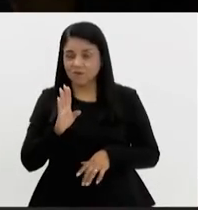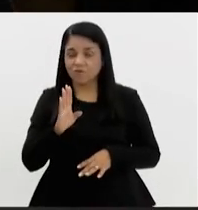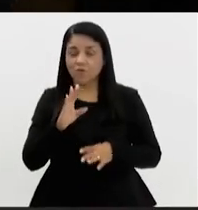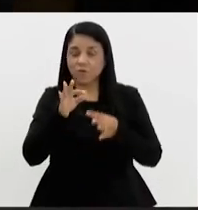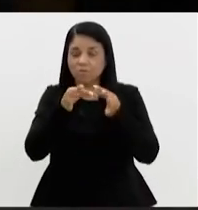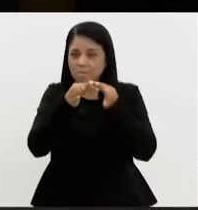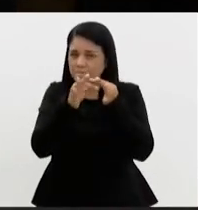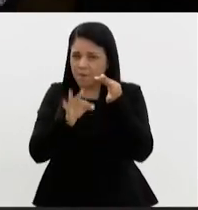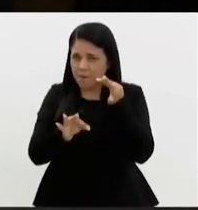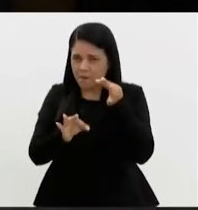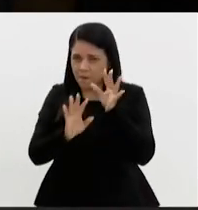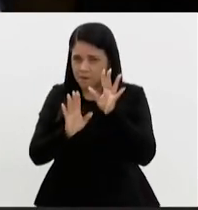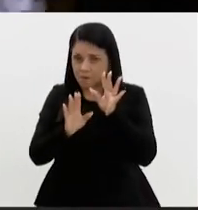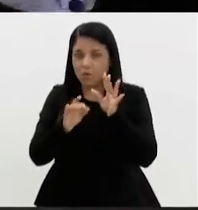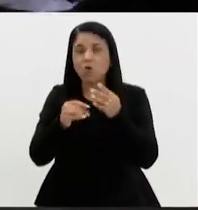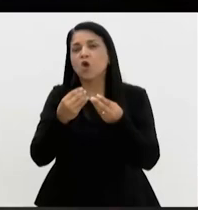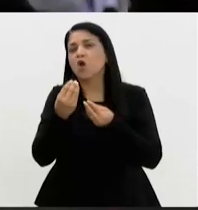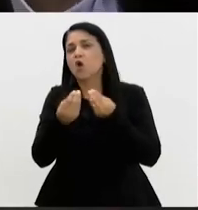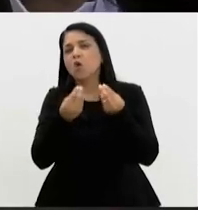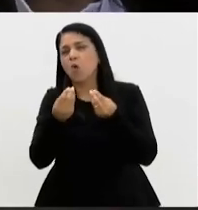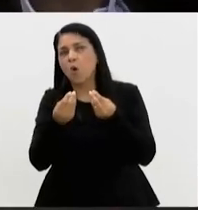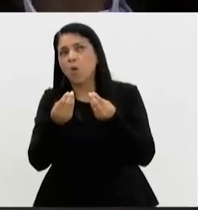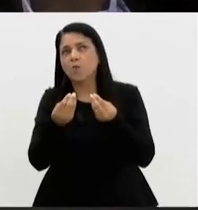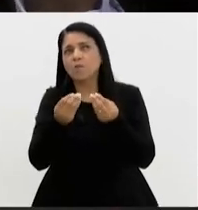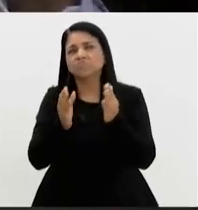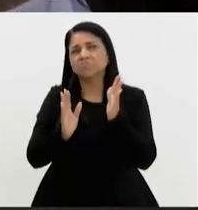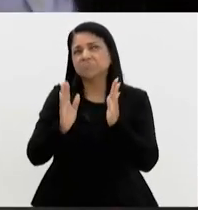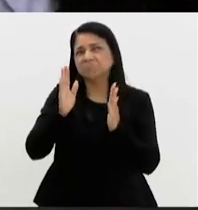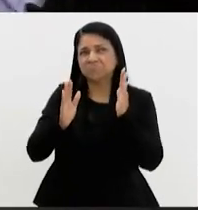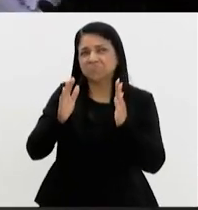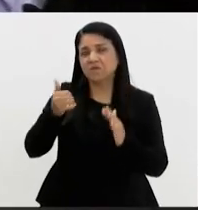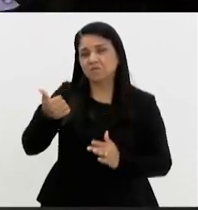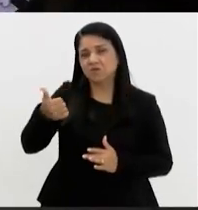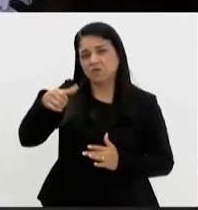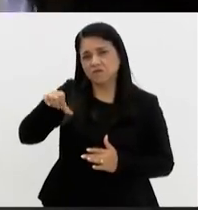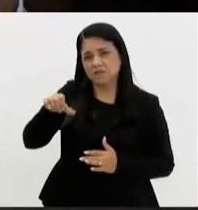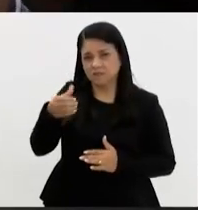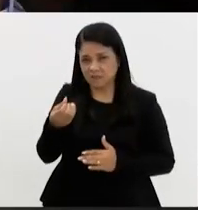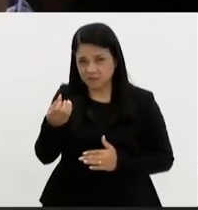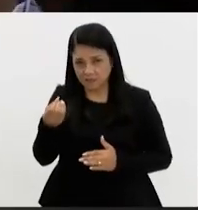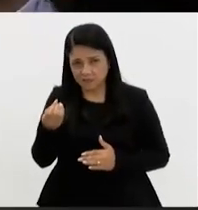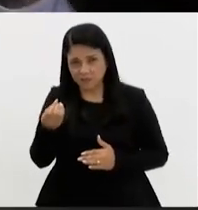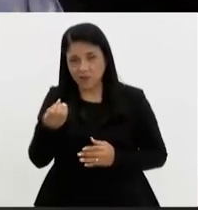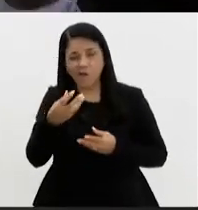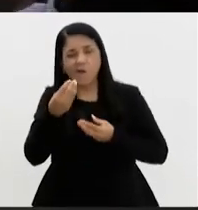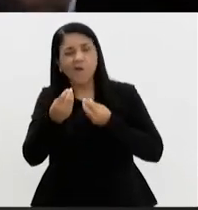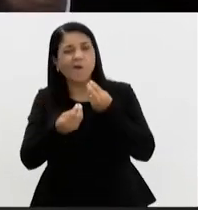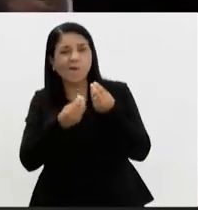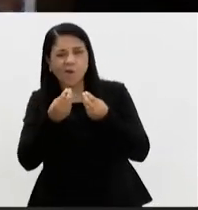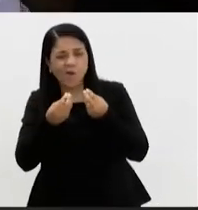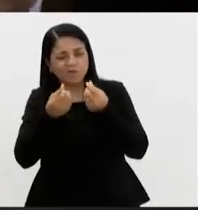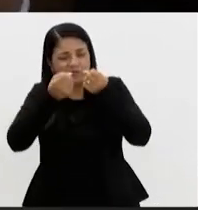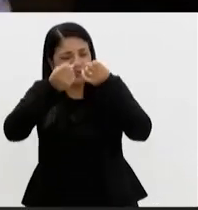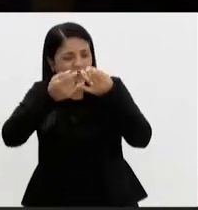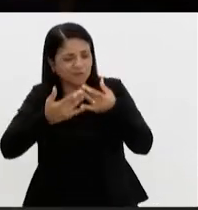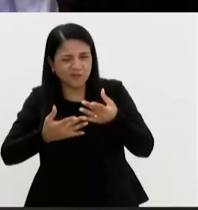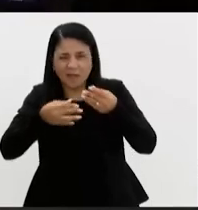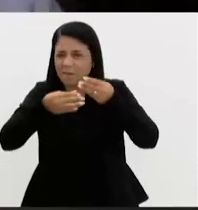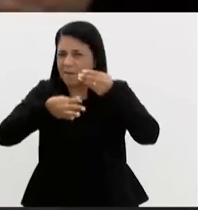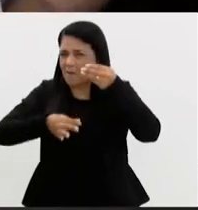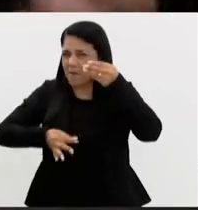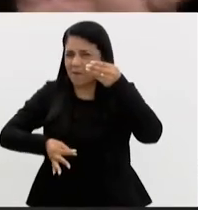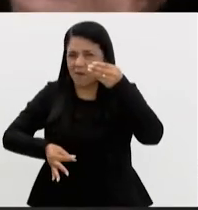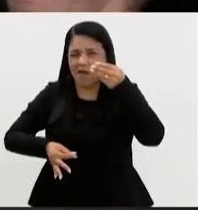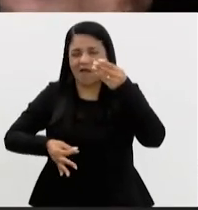como é quando e como quando foi na década de 60 Como iria demorar muito tempo para tentar